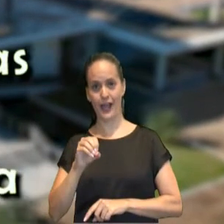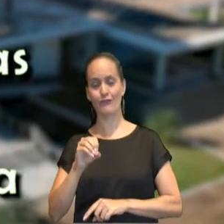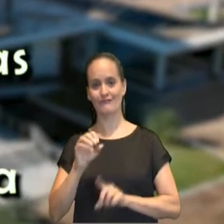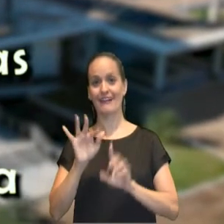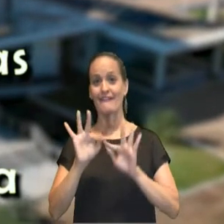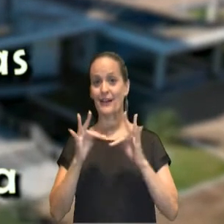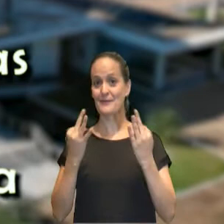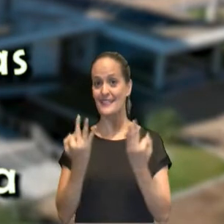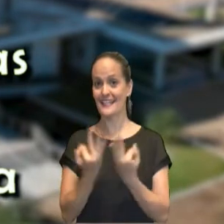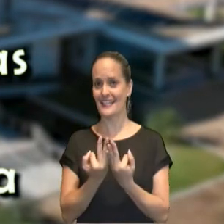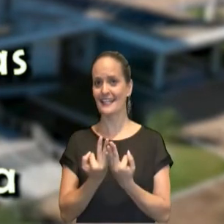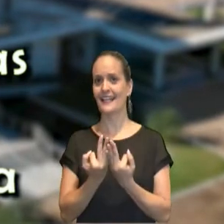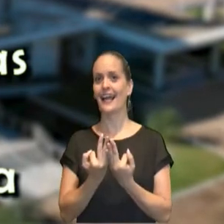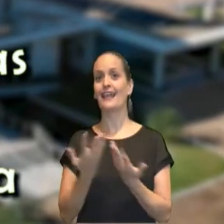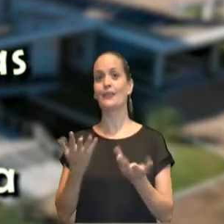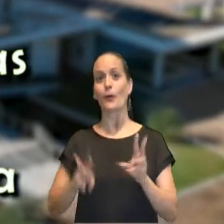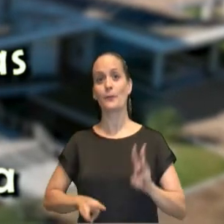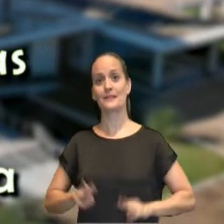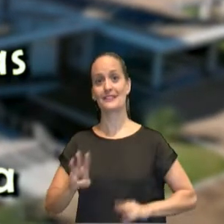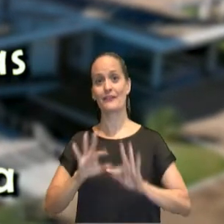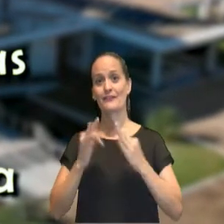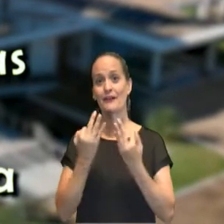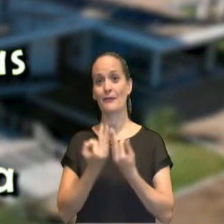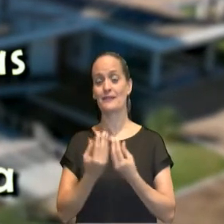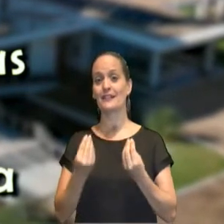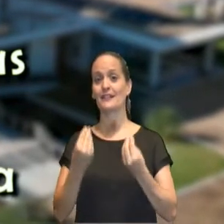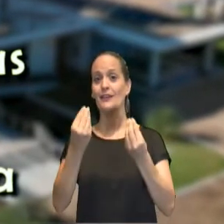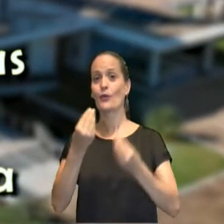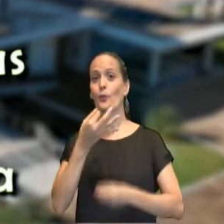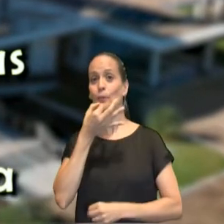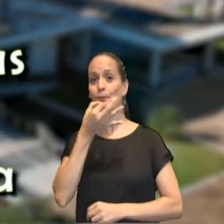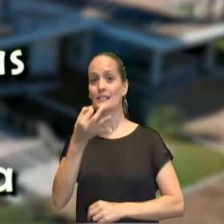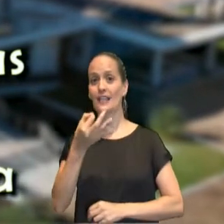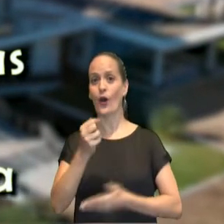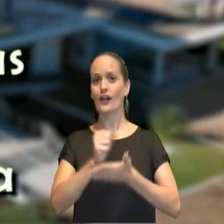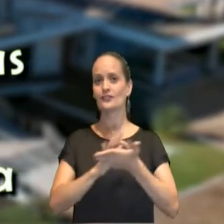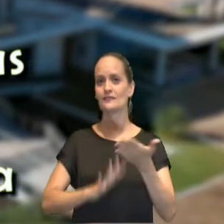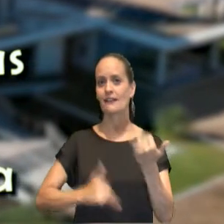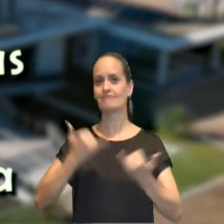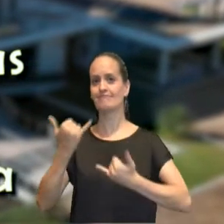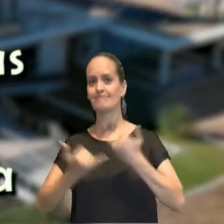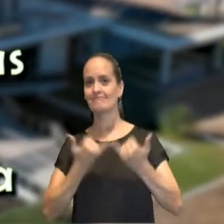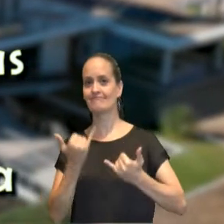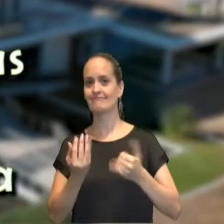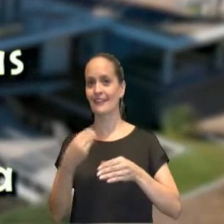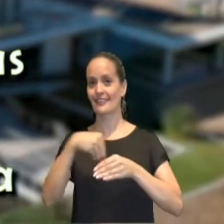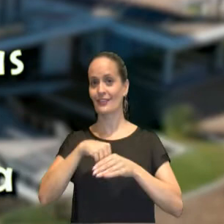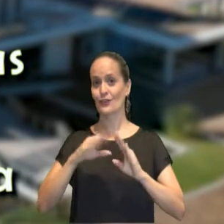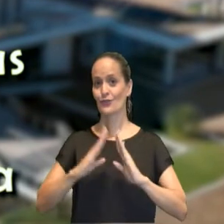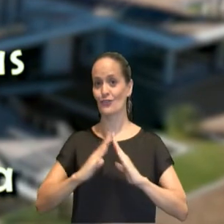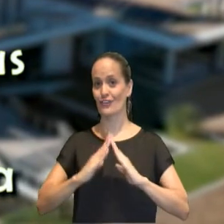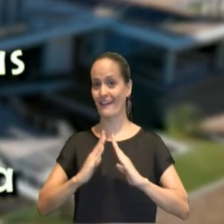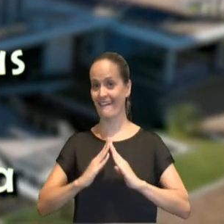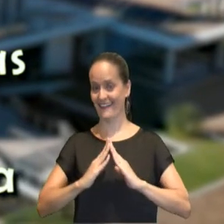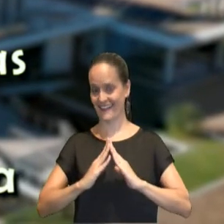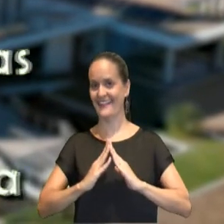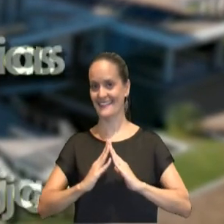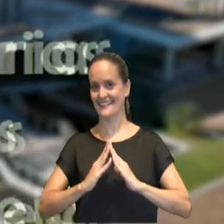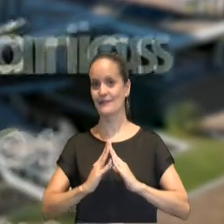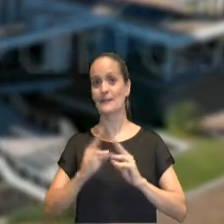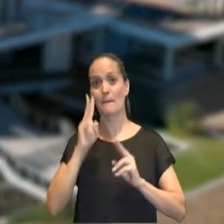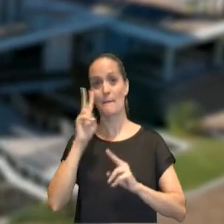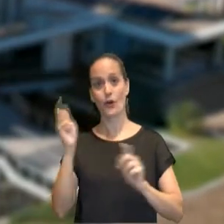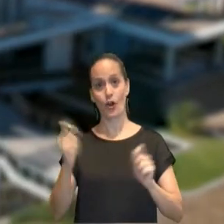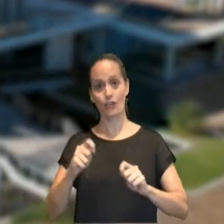sugerido várias atividades aos membros da igreja, as quais podem ser verificadas em nosso